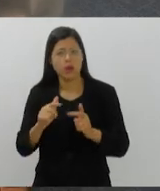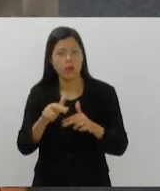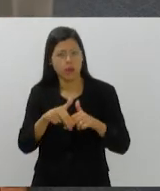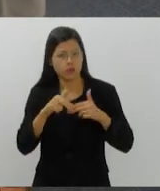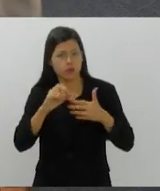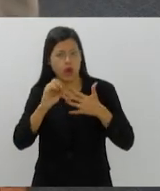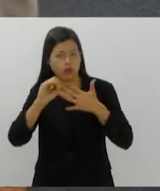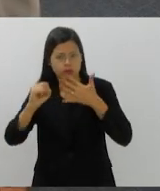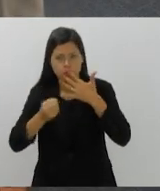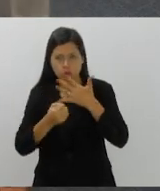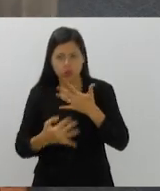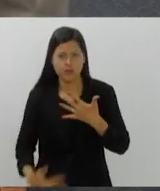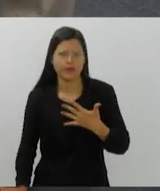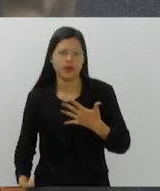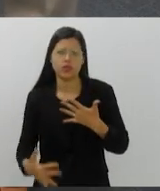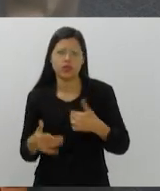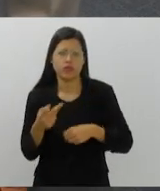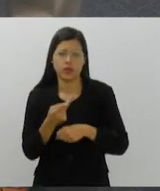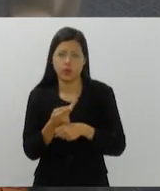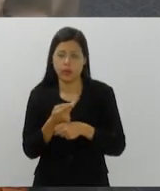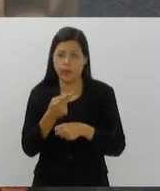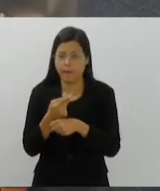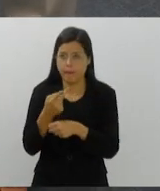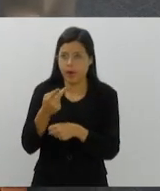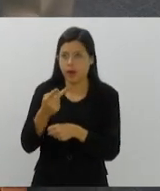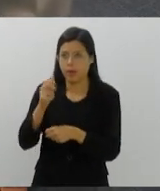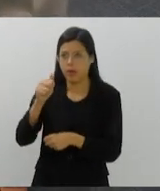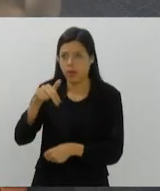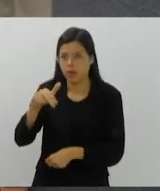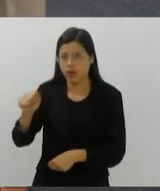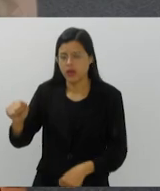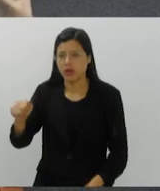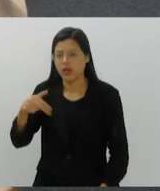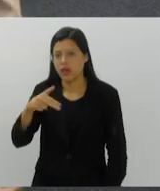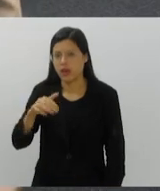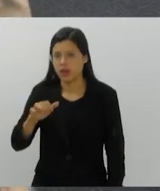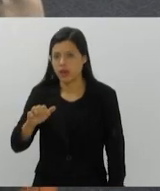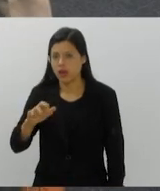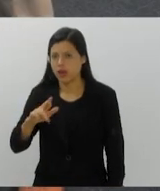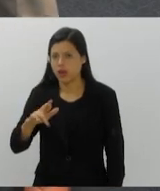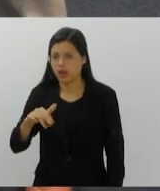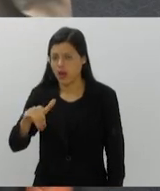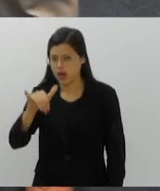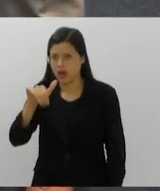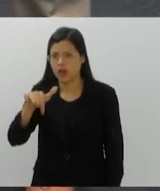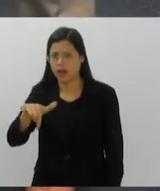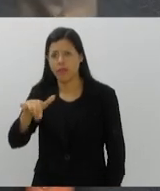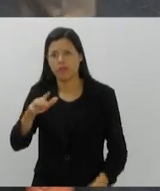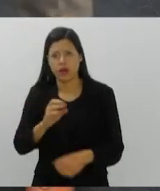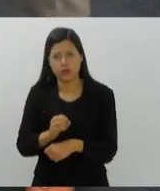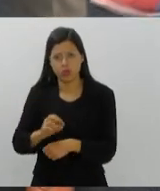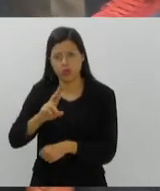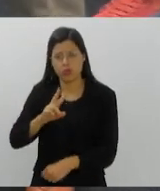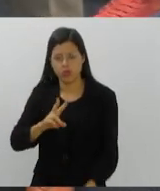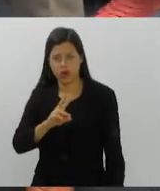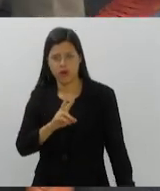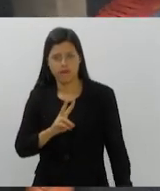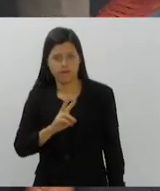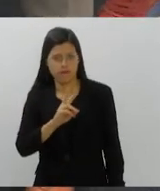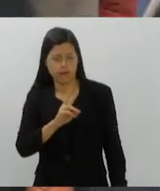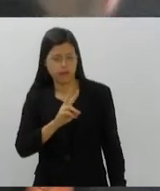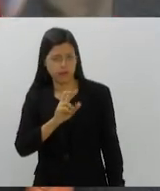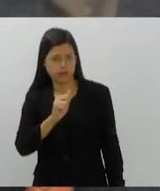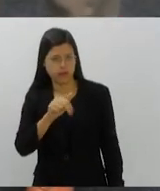justificativa do prêmio Ana Nery para a doutora Wanda Dark, aproveitando e homenageando toda a Fiocruz e, sobretudo,